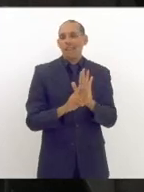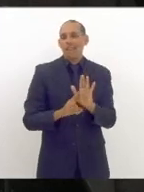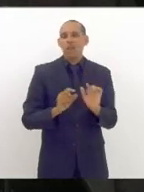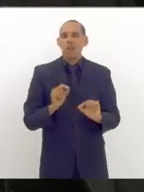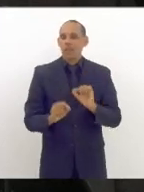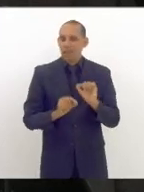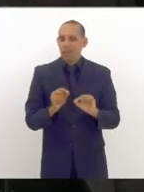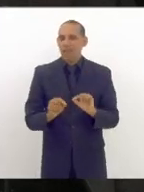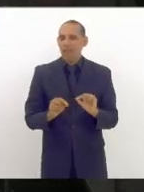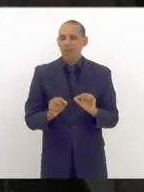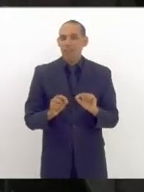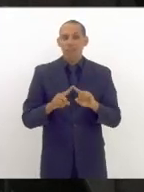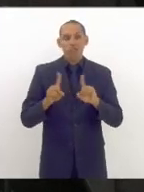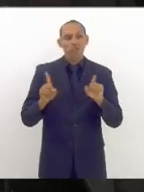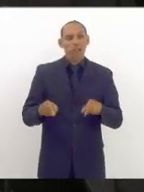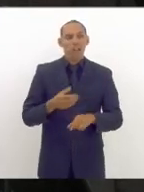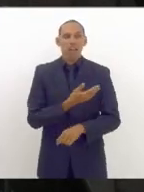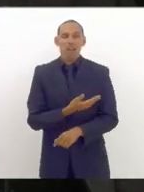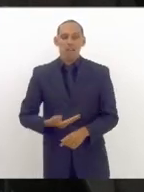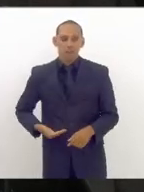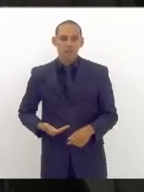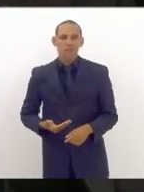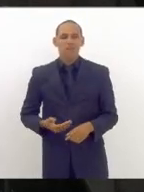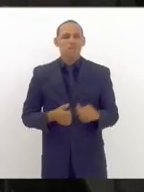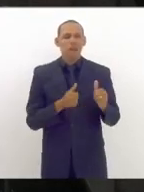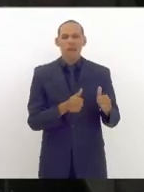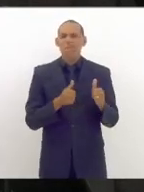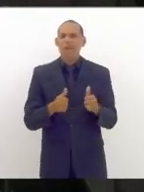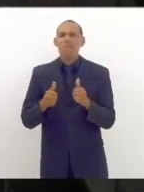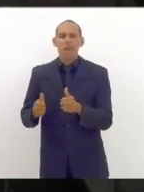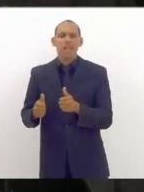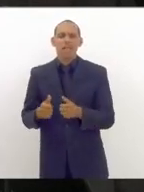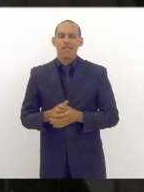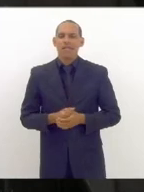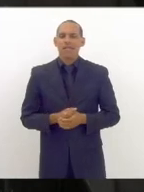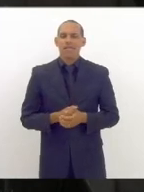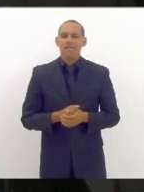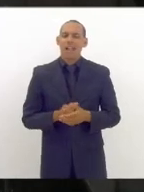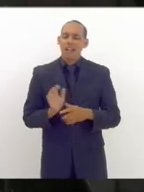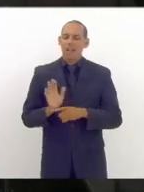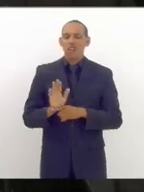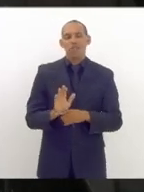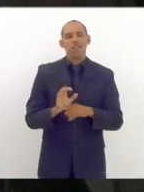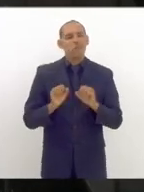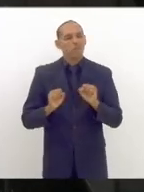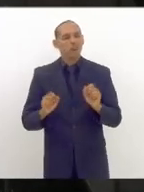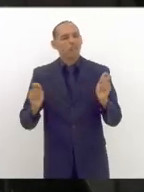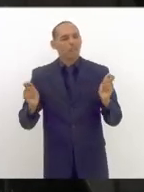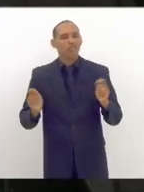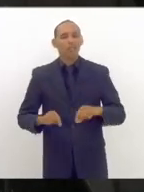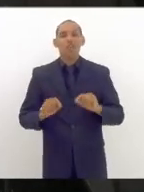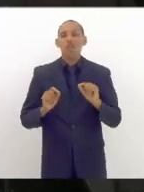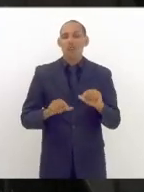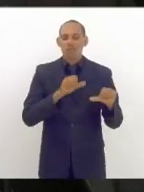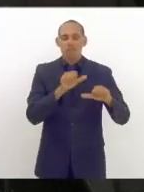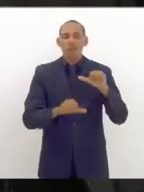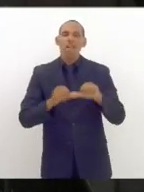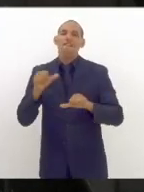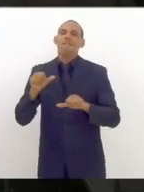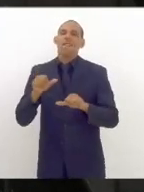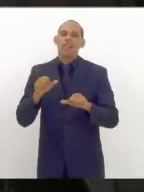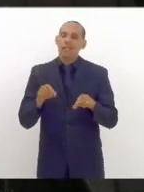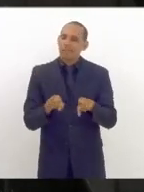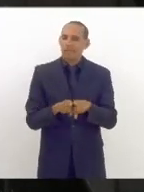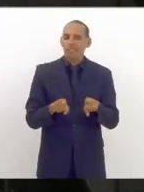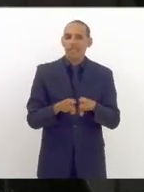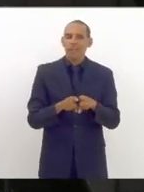que um funcionário público de bem, uma pessoa do bem, pode ajudar a fazer na transformação, na